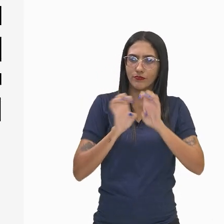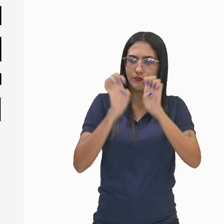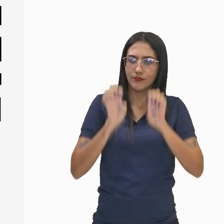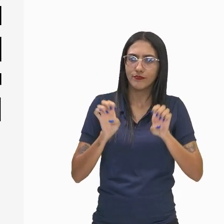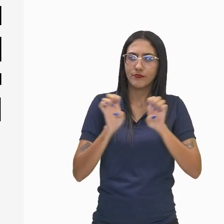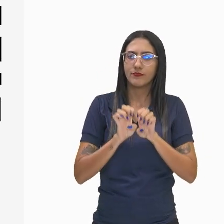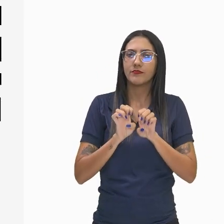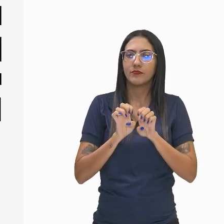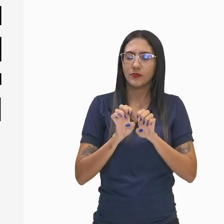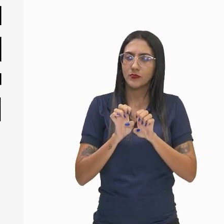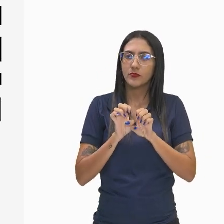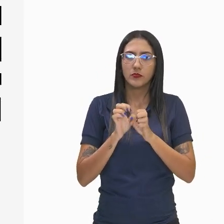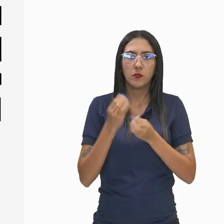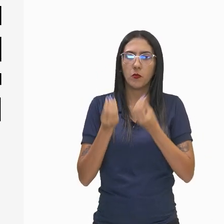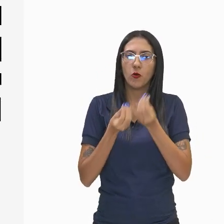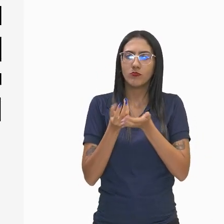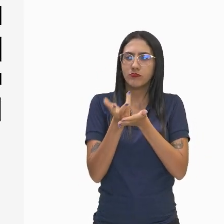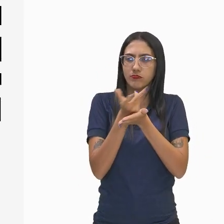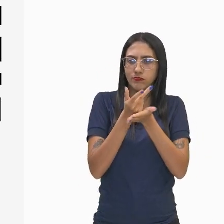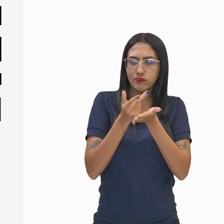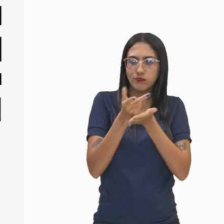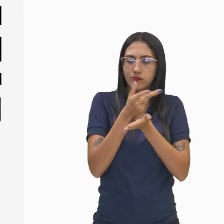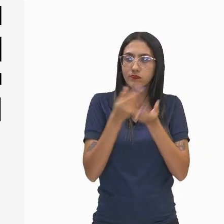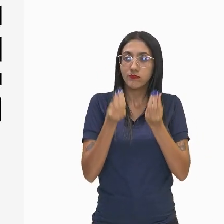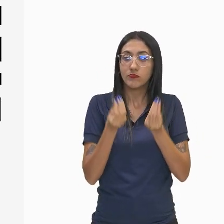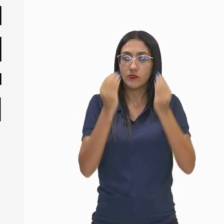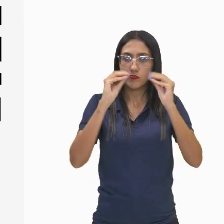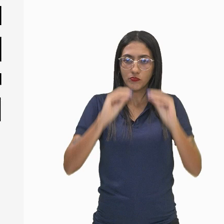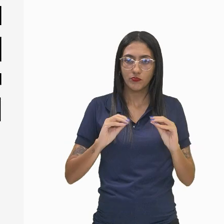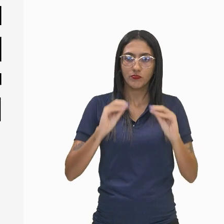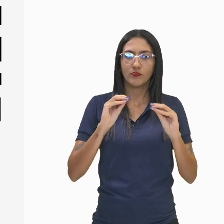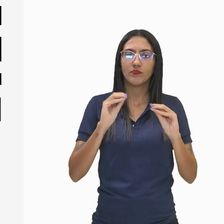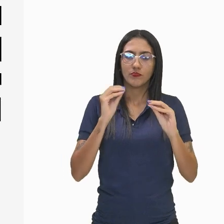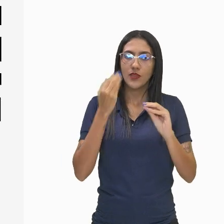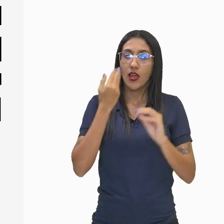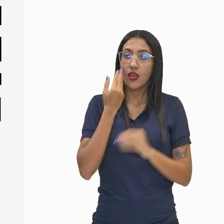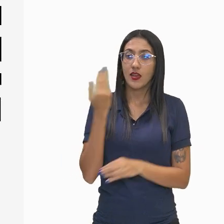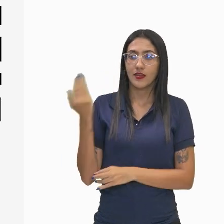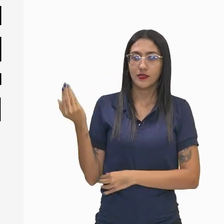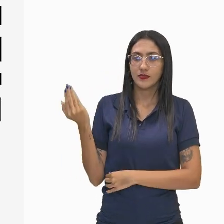a gente vai representar no desenho do projeto um receptor, a maneira é